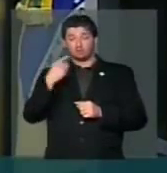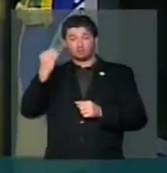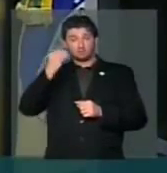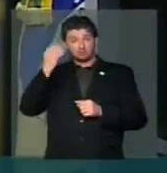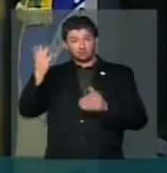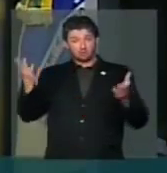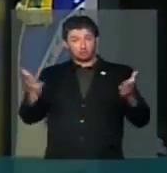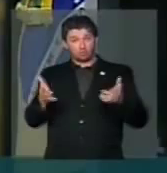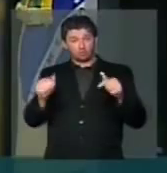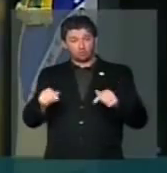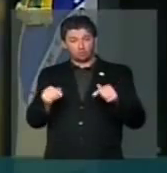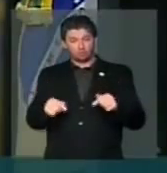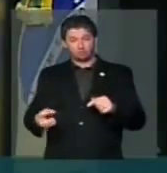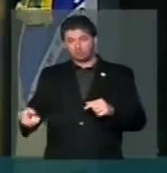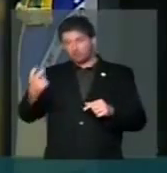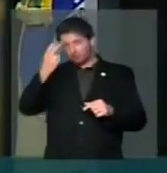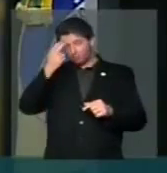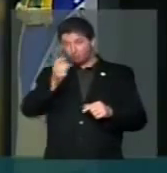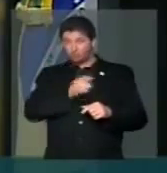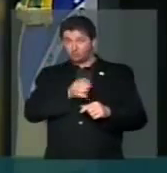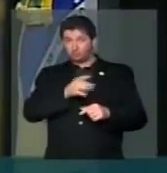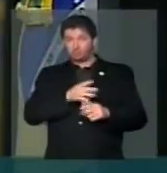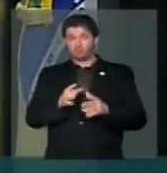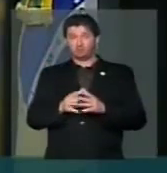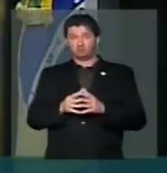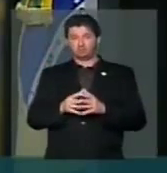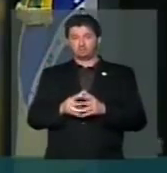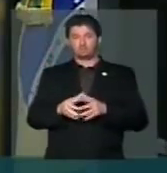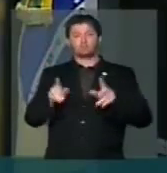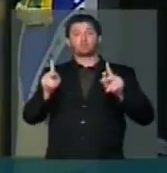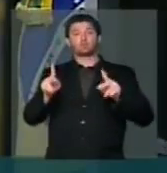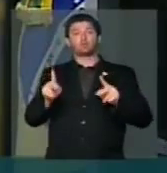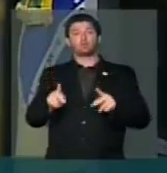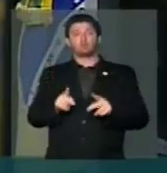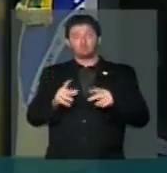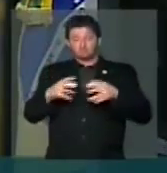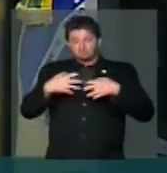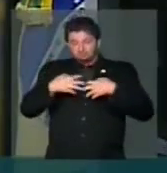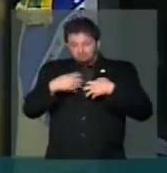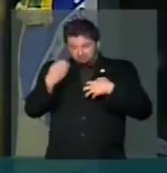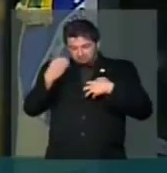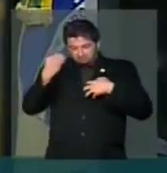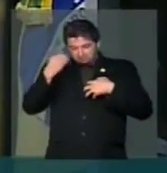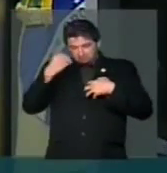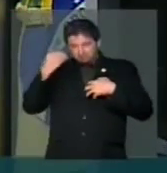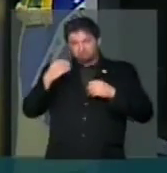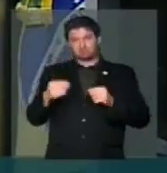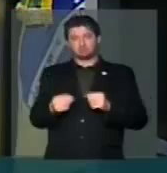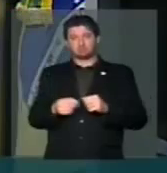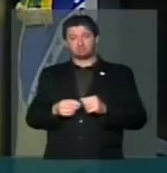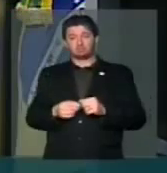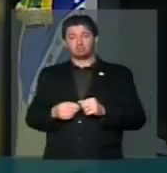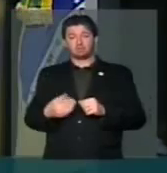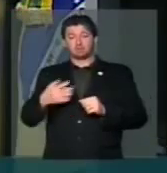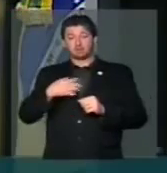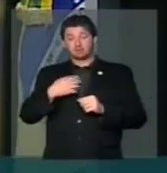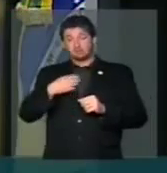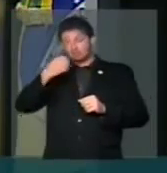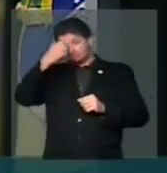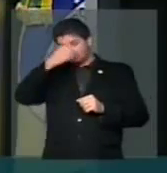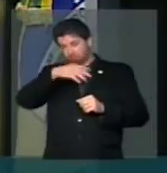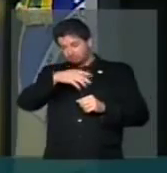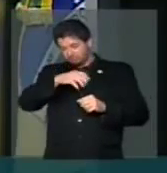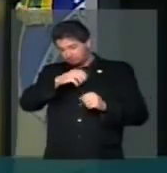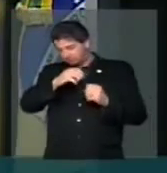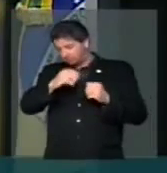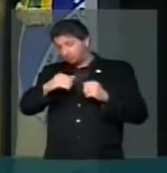vivemos hoje uma cultura do medo, uma população que se sente vulnerabilizada e que se sente